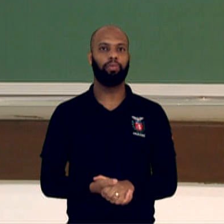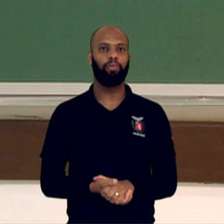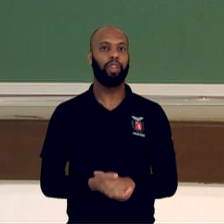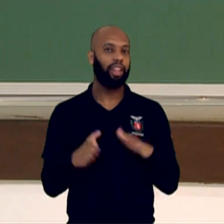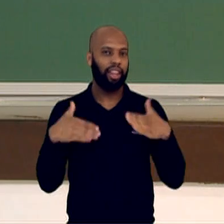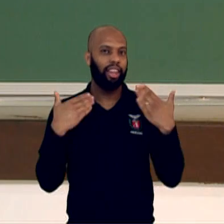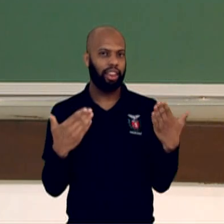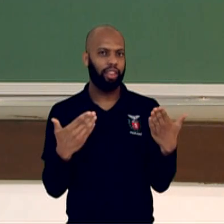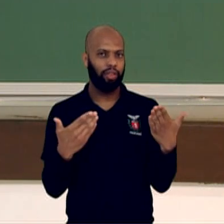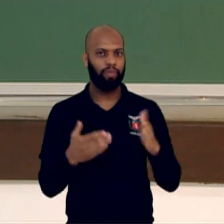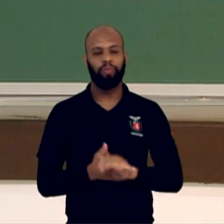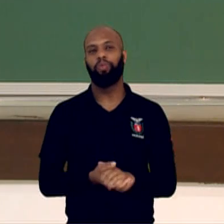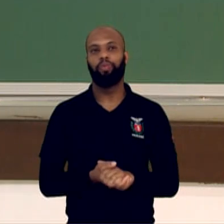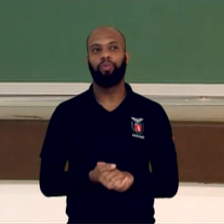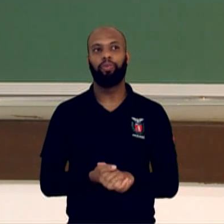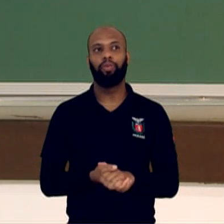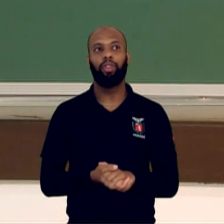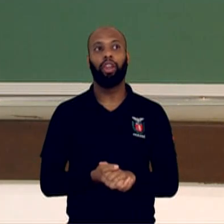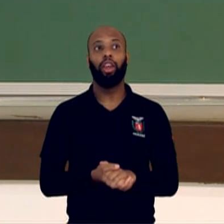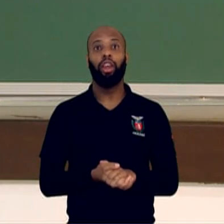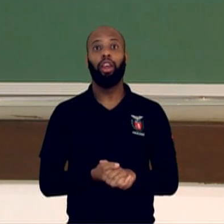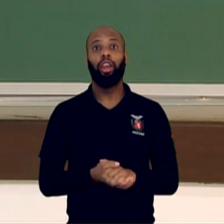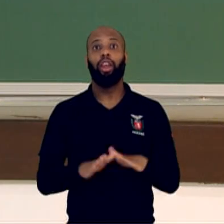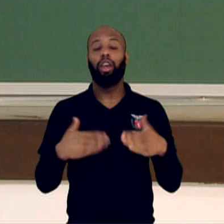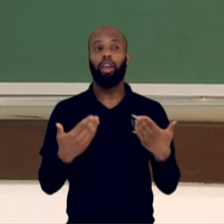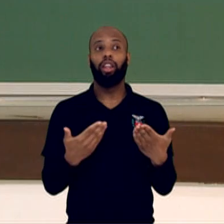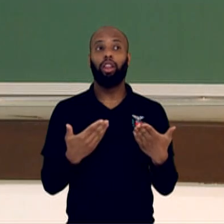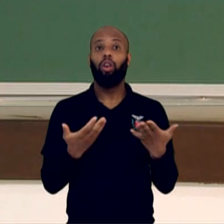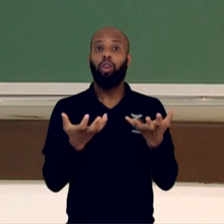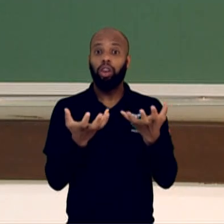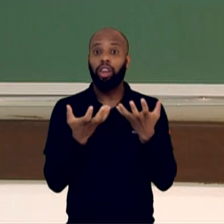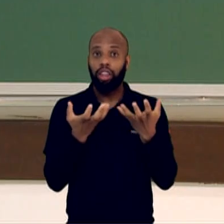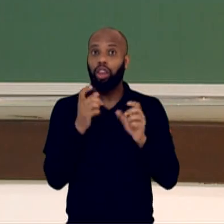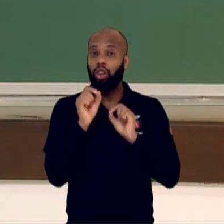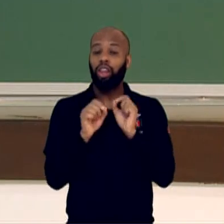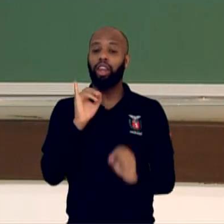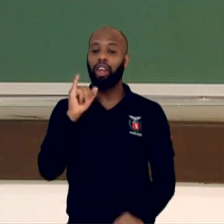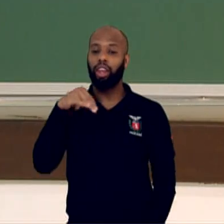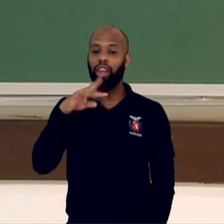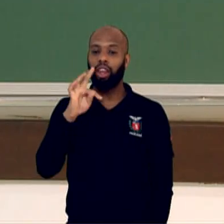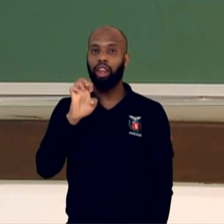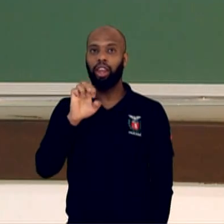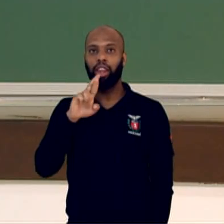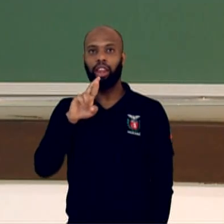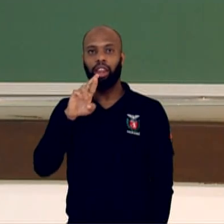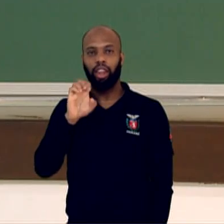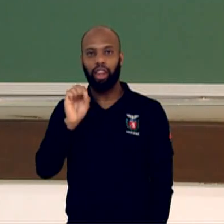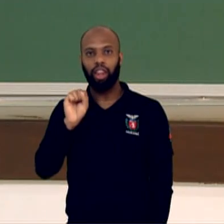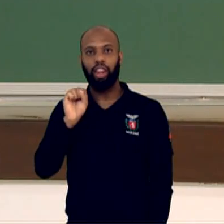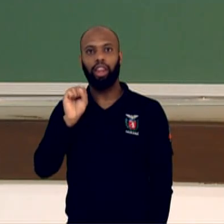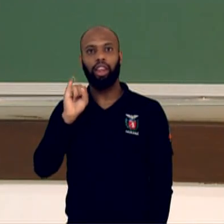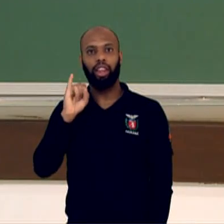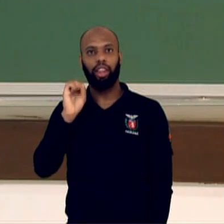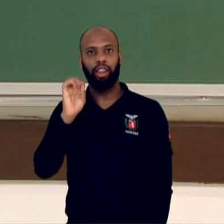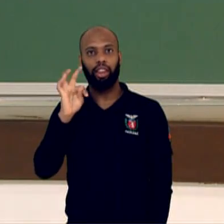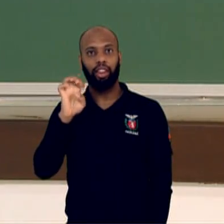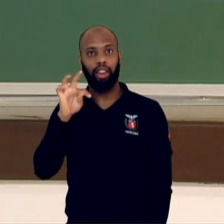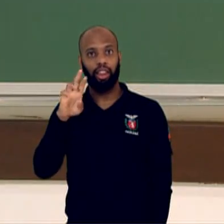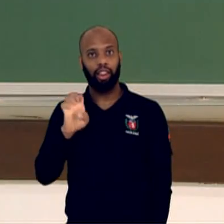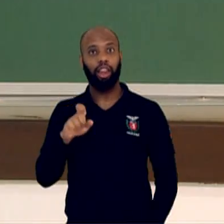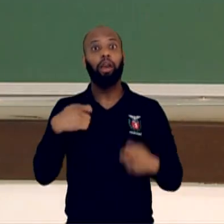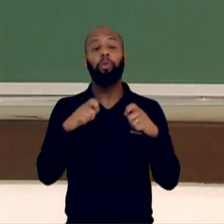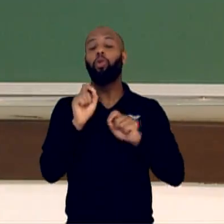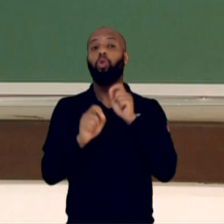E aí, gente, vamos lá? Força, aqui era uma alavanca interresistente. O que, que tem que estar no meio dela, gente? A